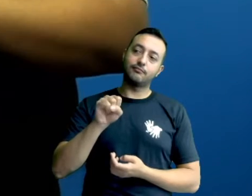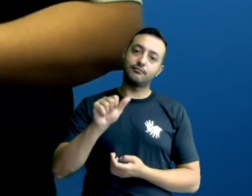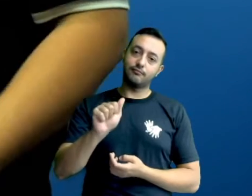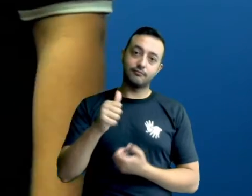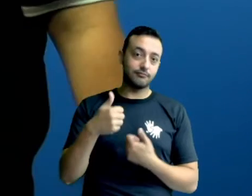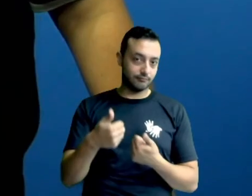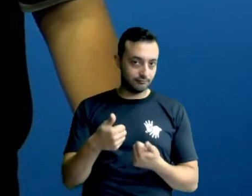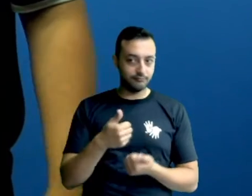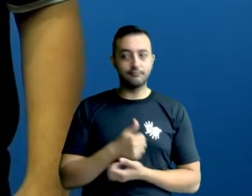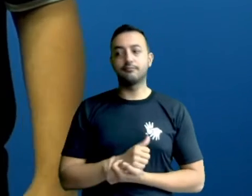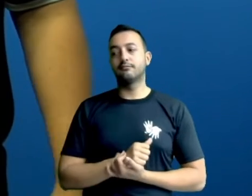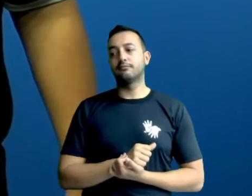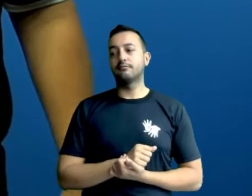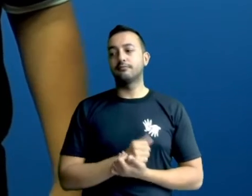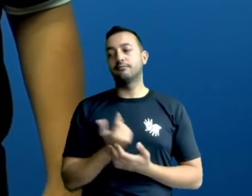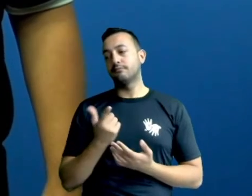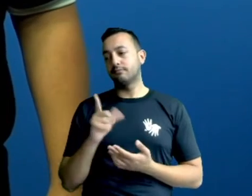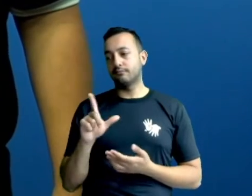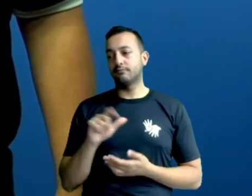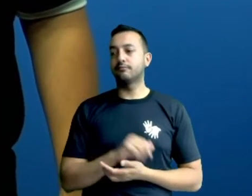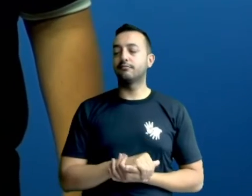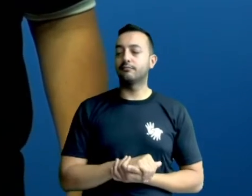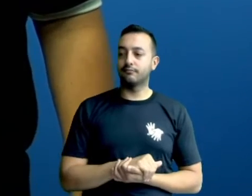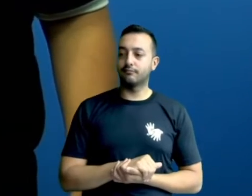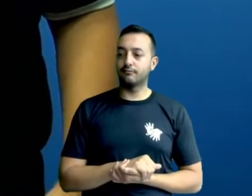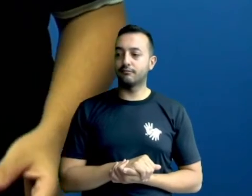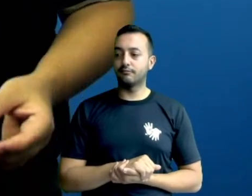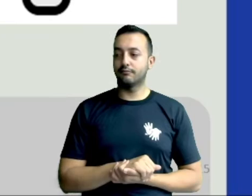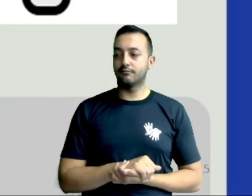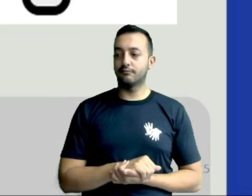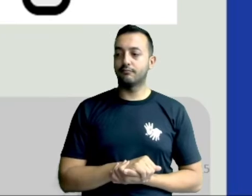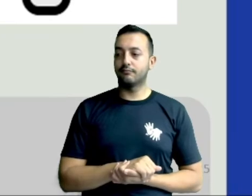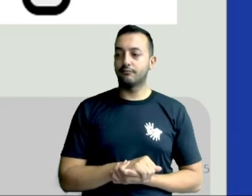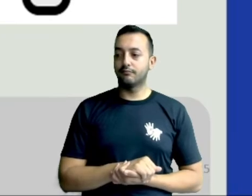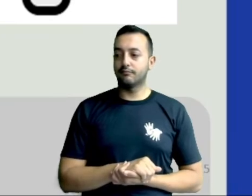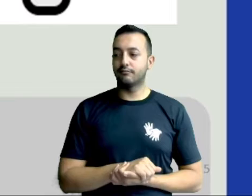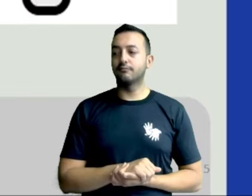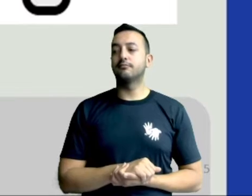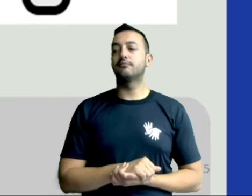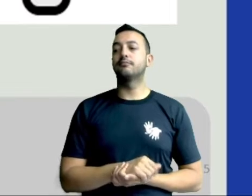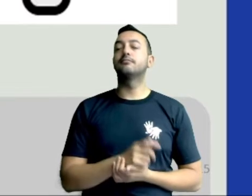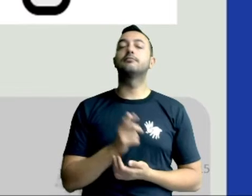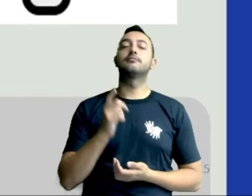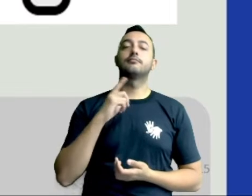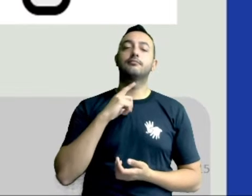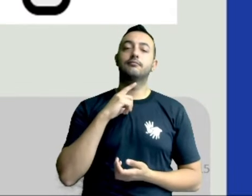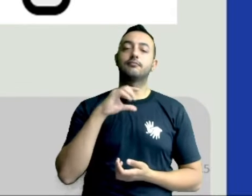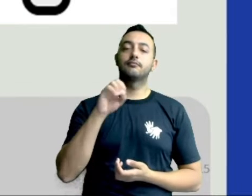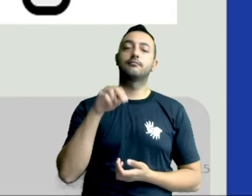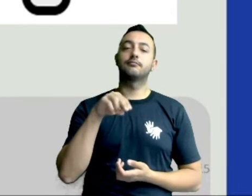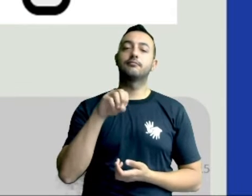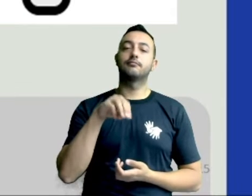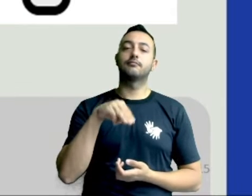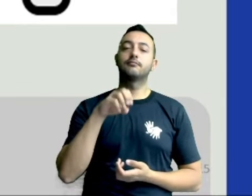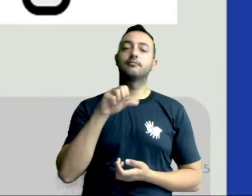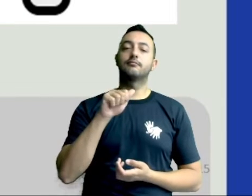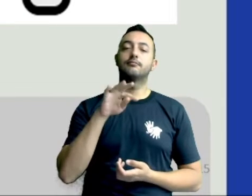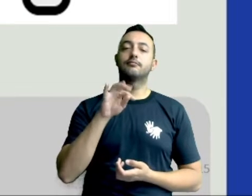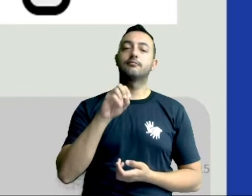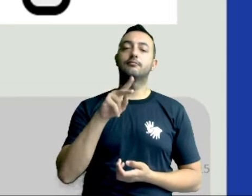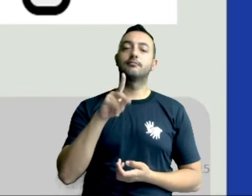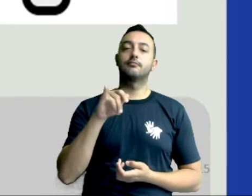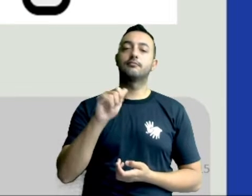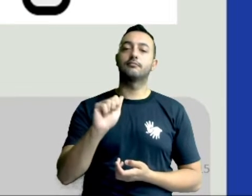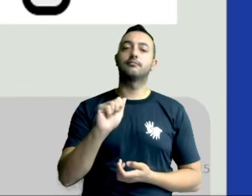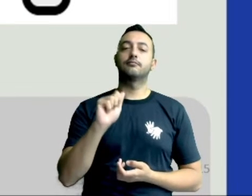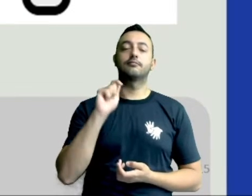sinestesia, tá bom? Vamos para o outro. A onomatopeia. Também